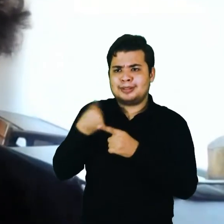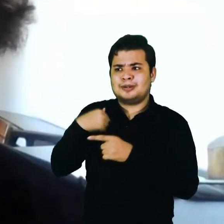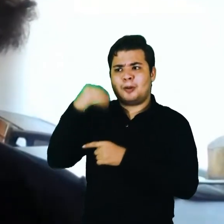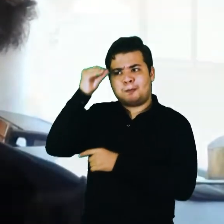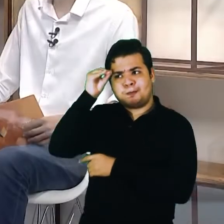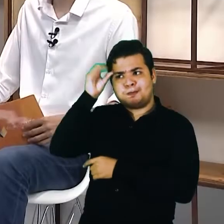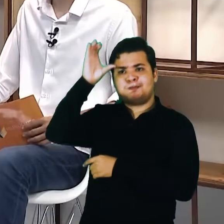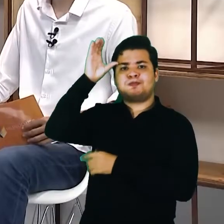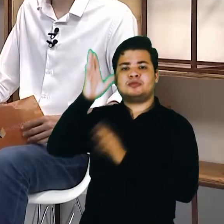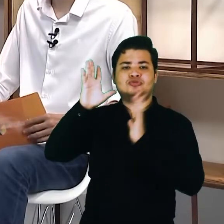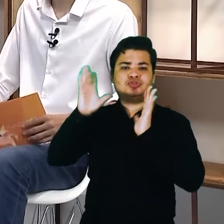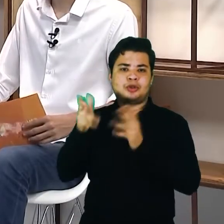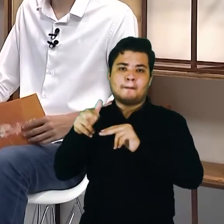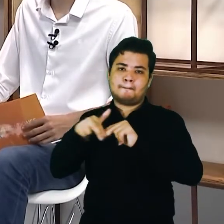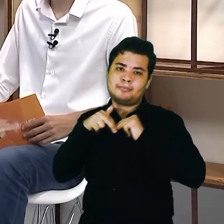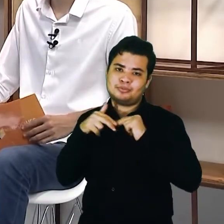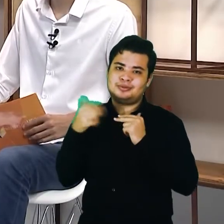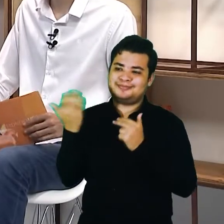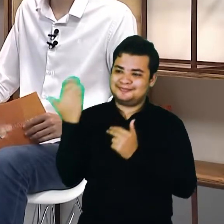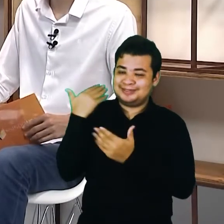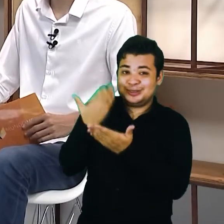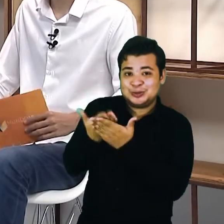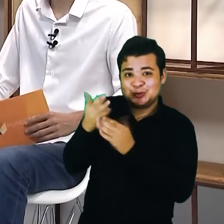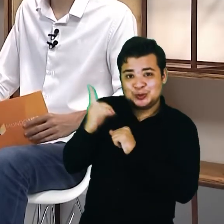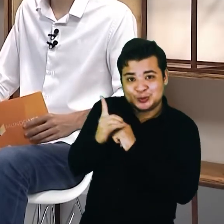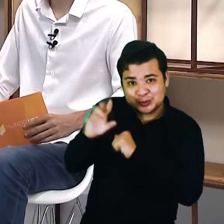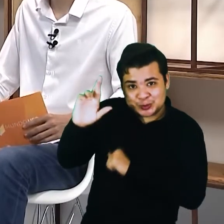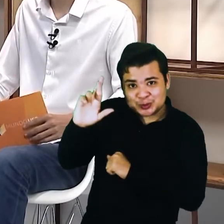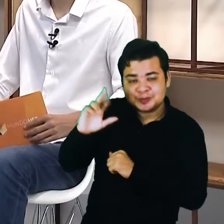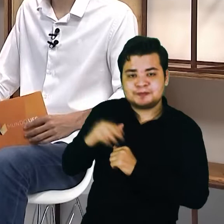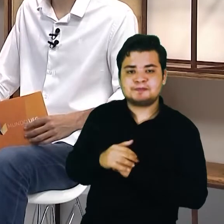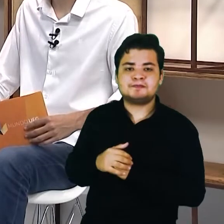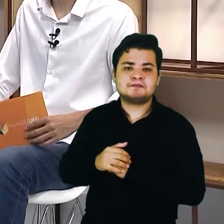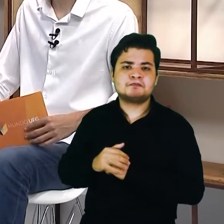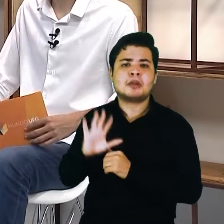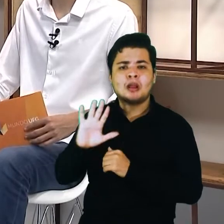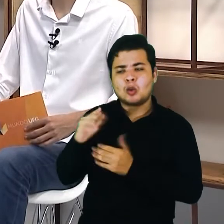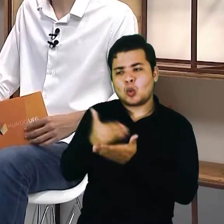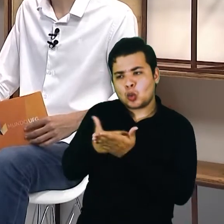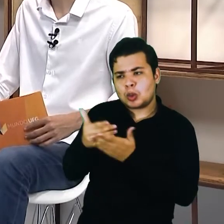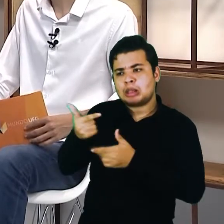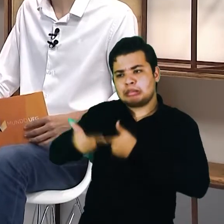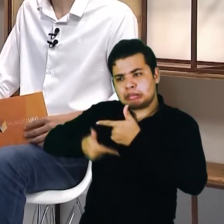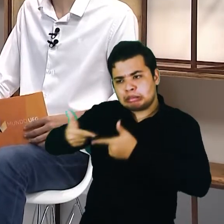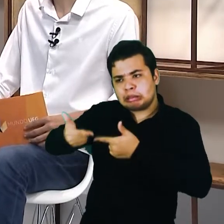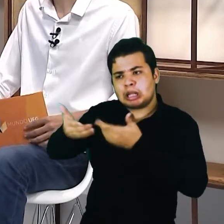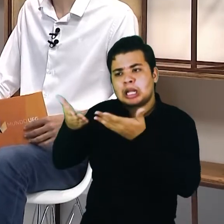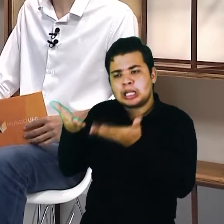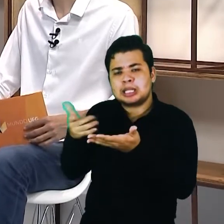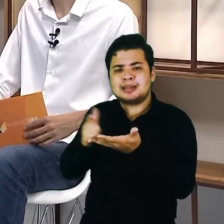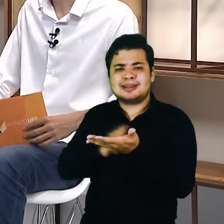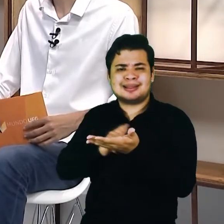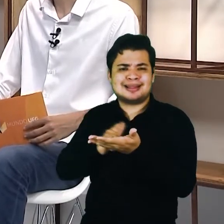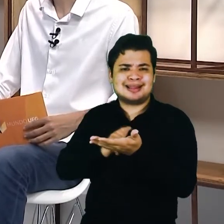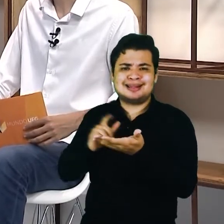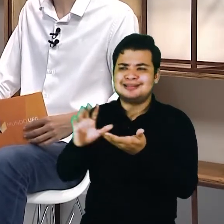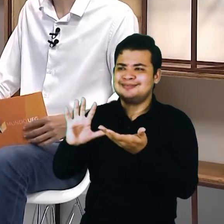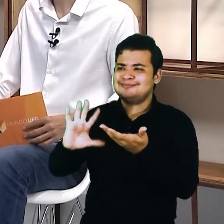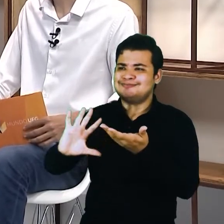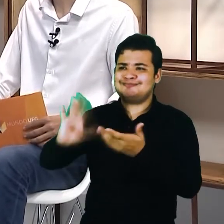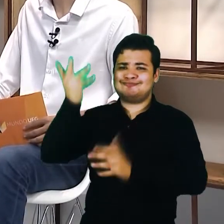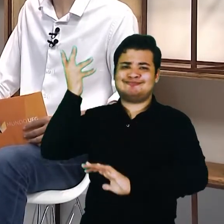advinda do meu doutorado, e aí eu comecei a fazer, mas só que teve todos os lapsos do